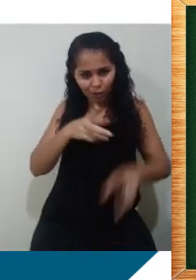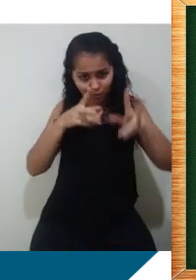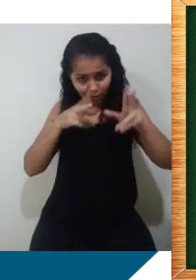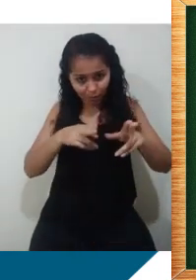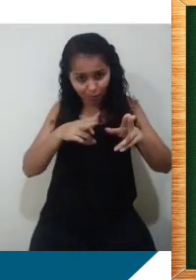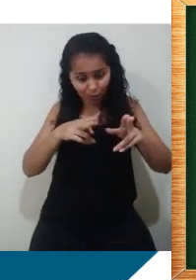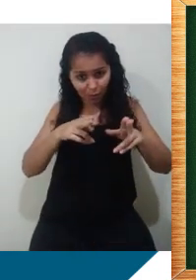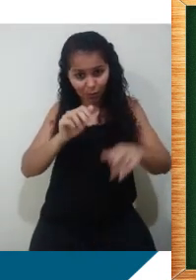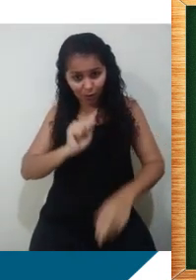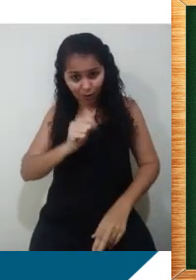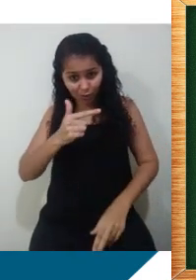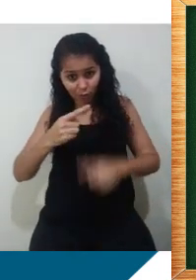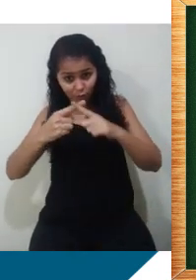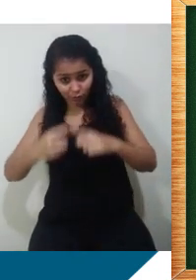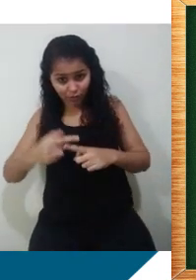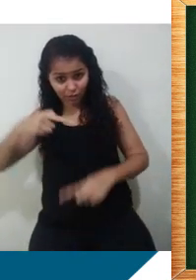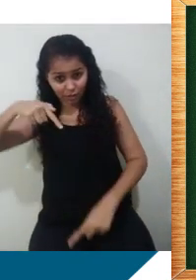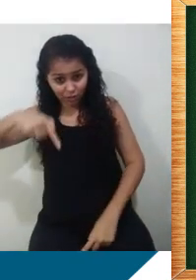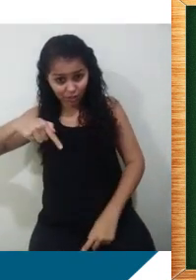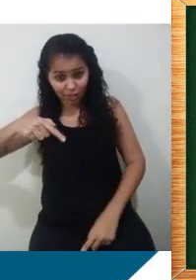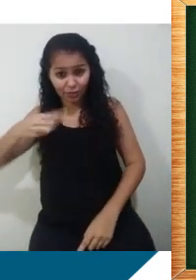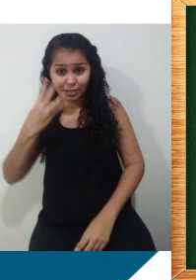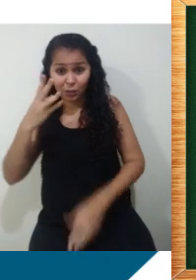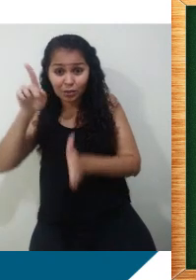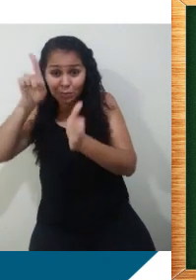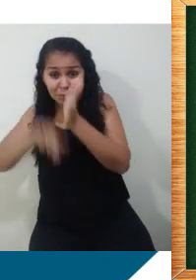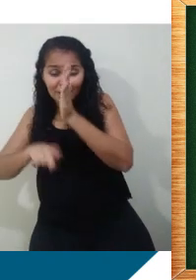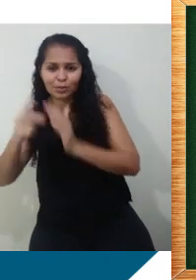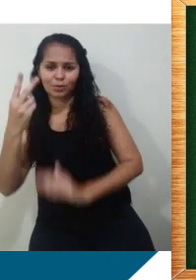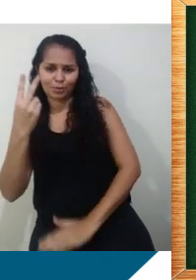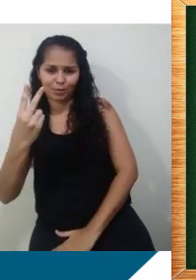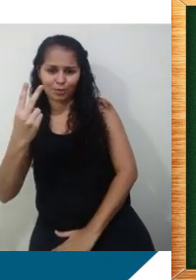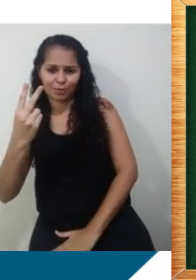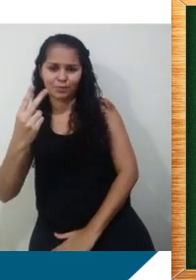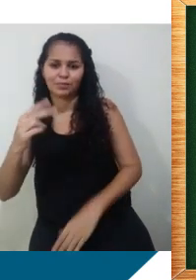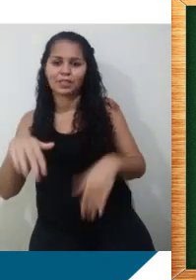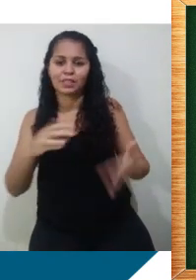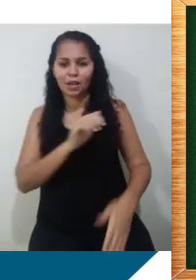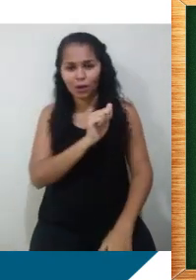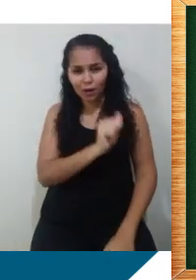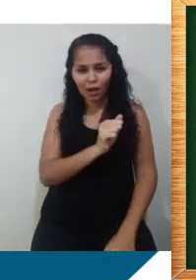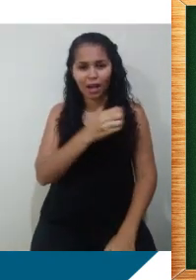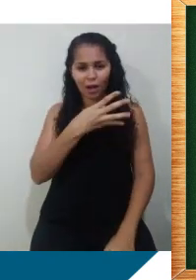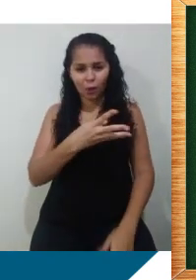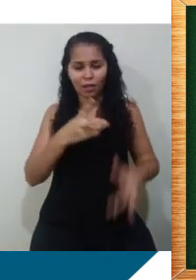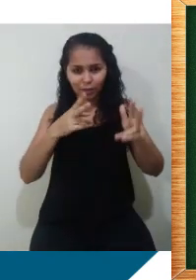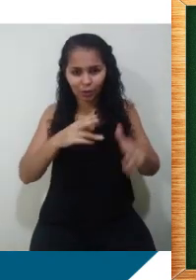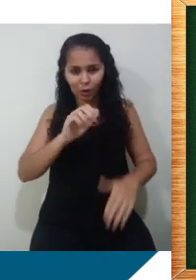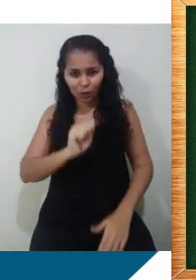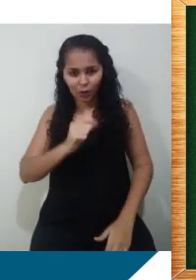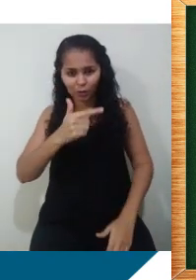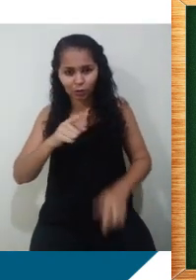elevado a 4 menos 2. Logo, A4 é igual a A2 vezes Q ao quadrado.